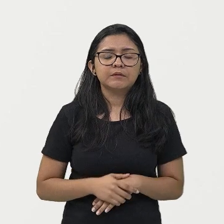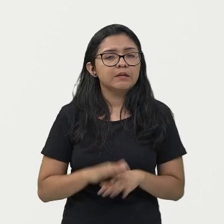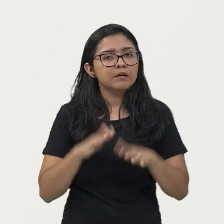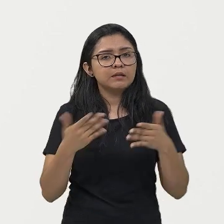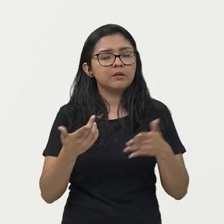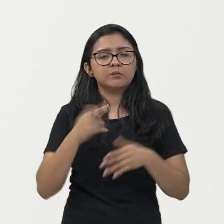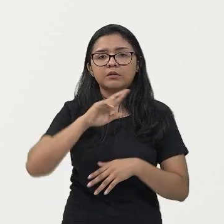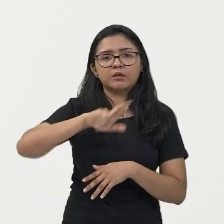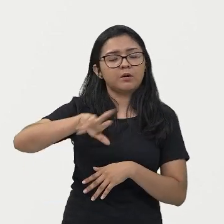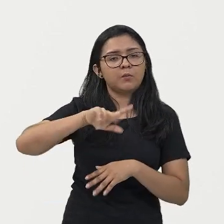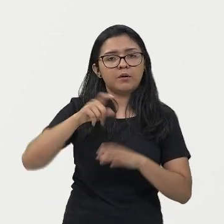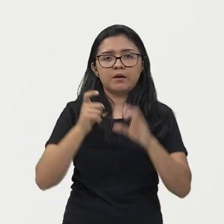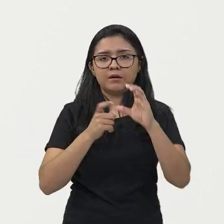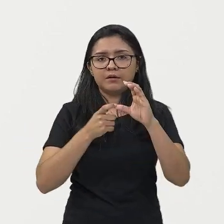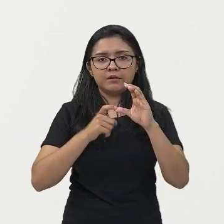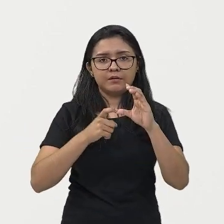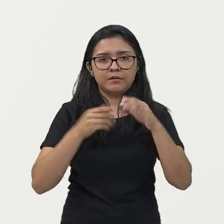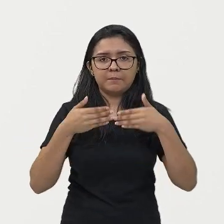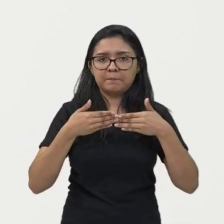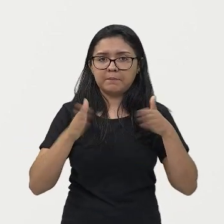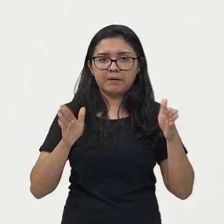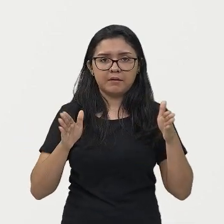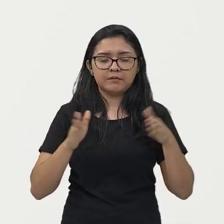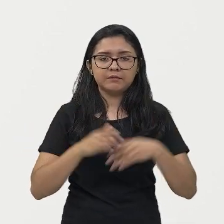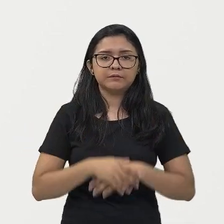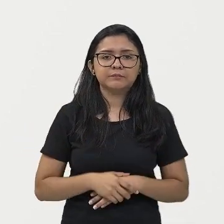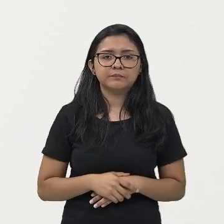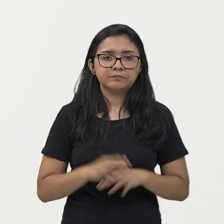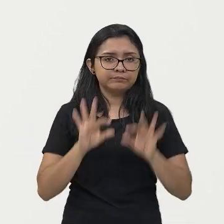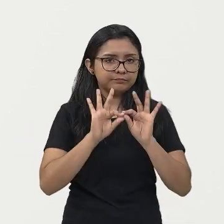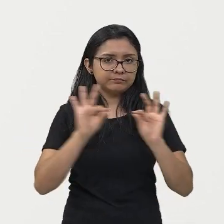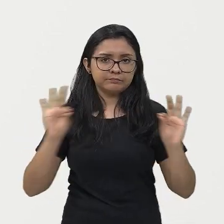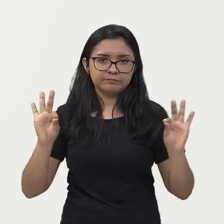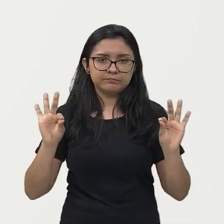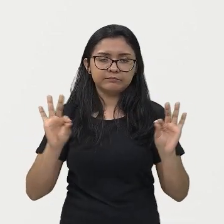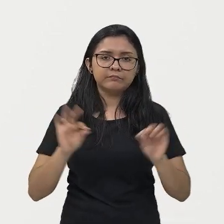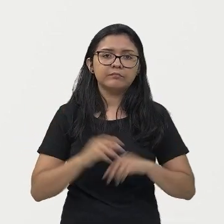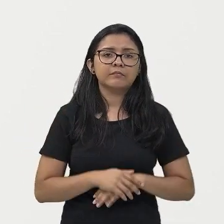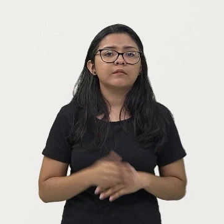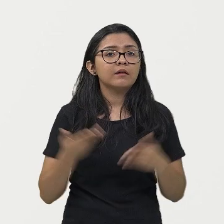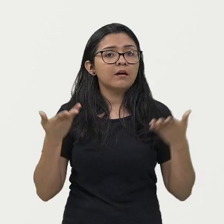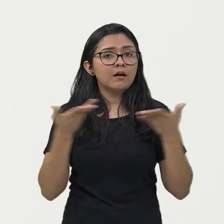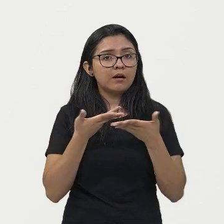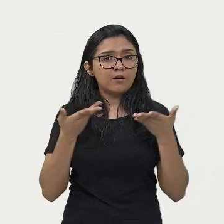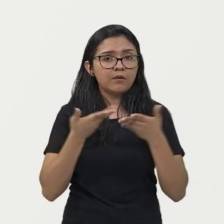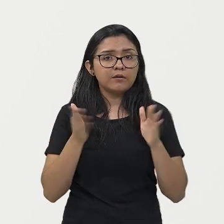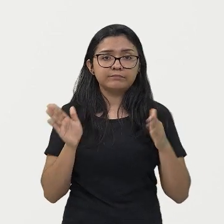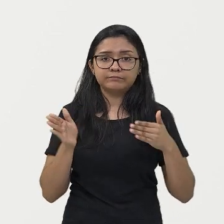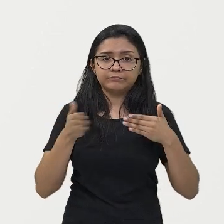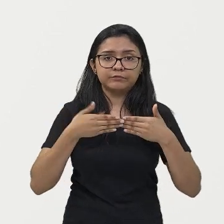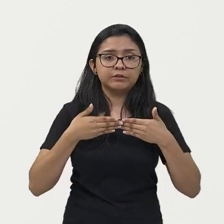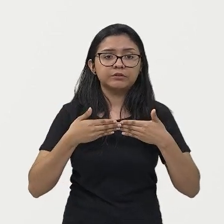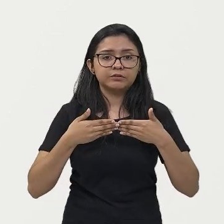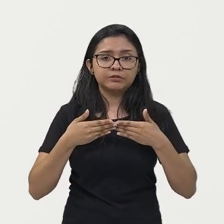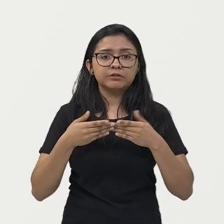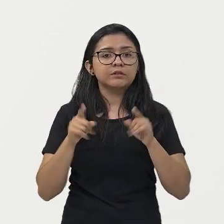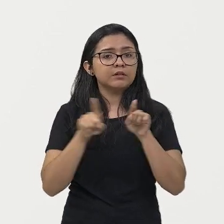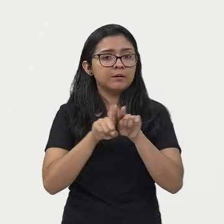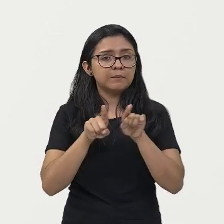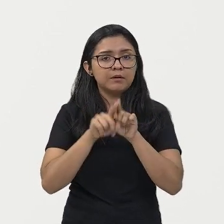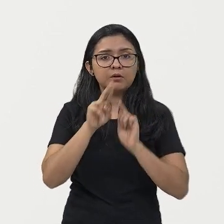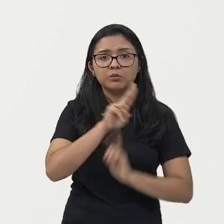cadeia aberta. Agora eu já tenho uma cadeia do tipo fechada, também chamada